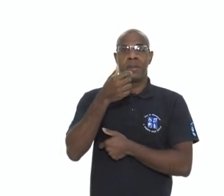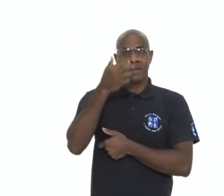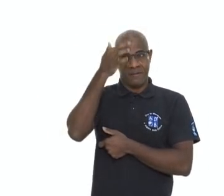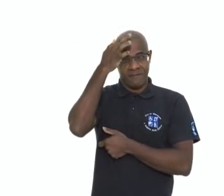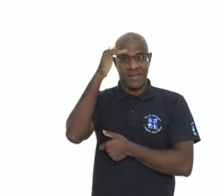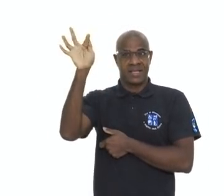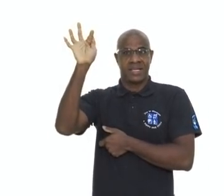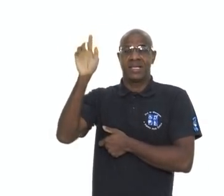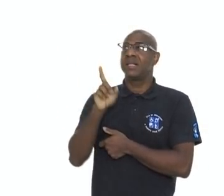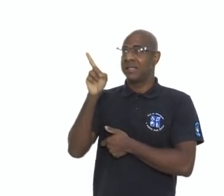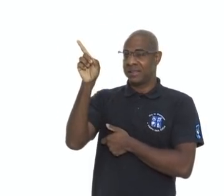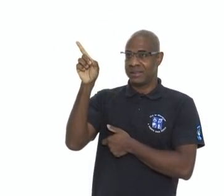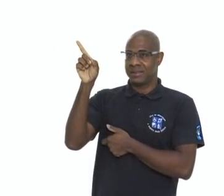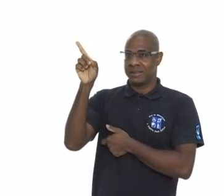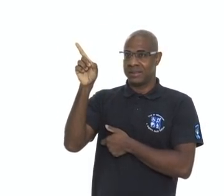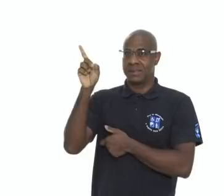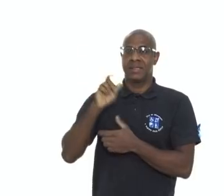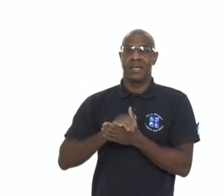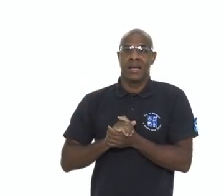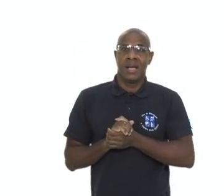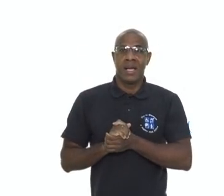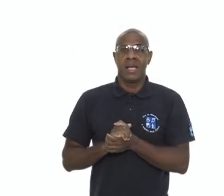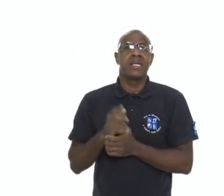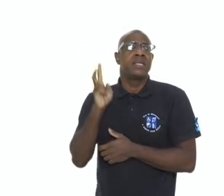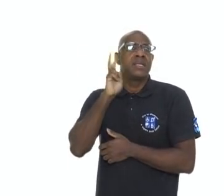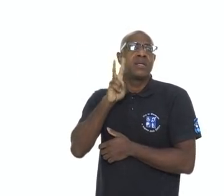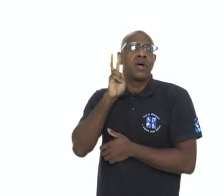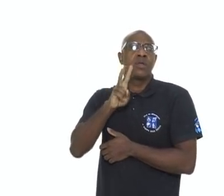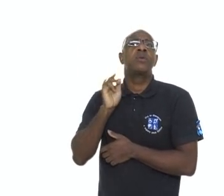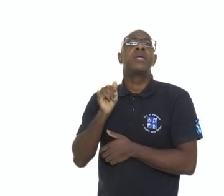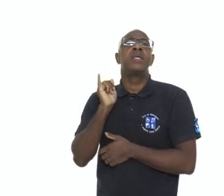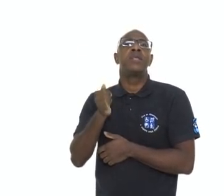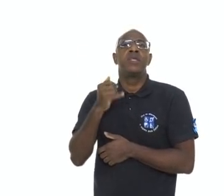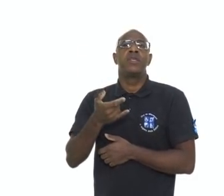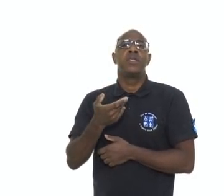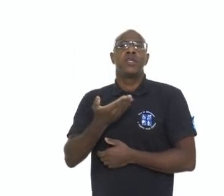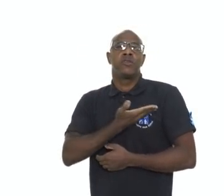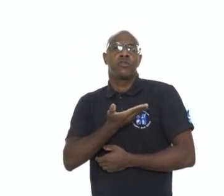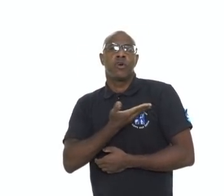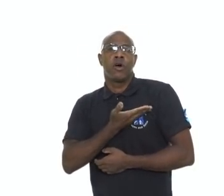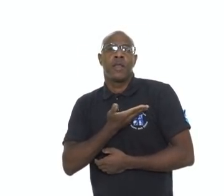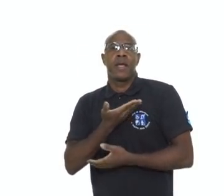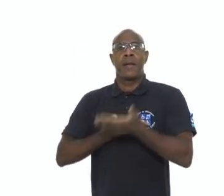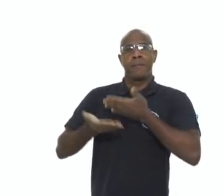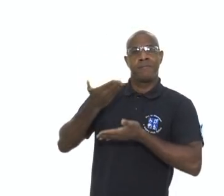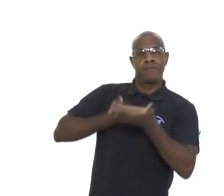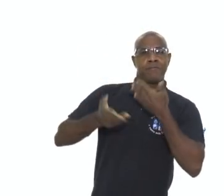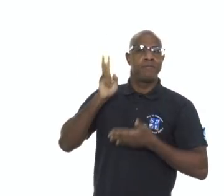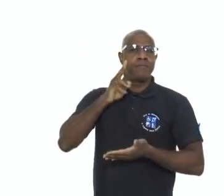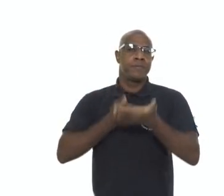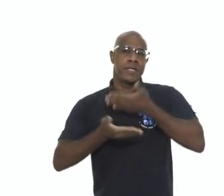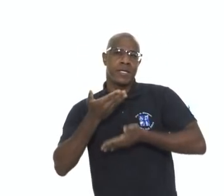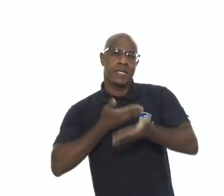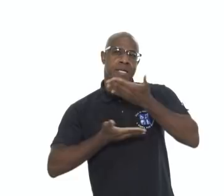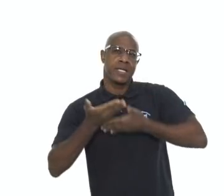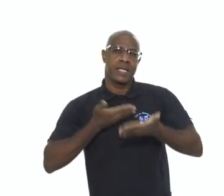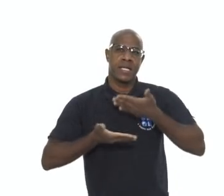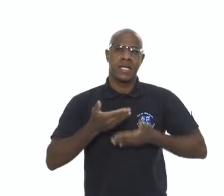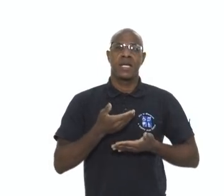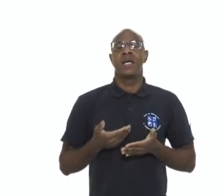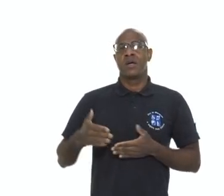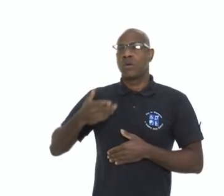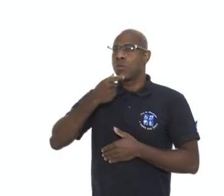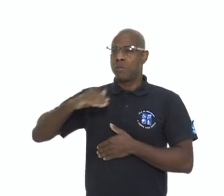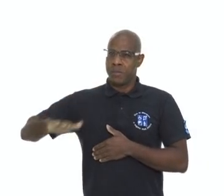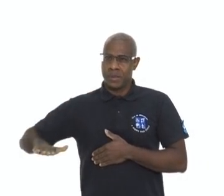Antoine de Saint-Exupéry, que conta a história da amizade entre um piloto com um príncipezinho. A